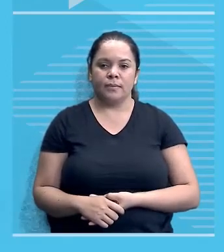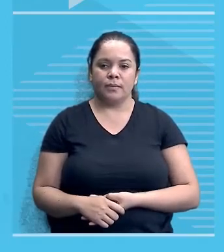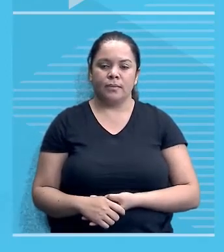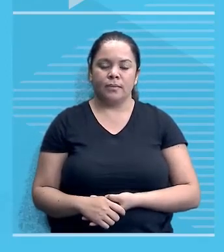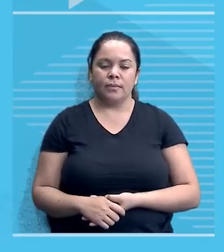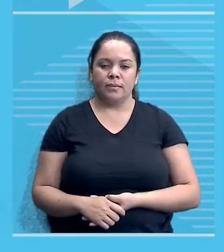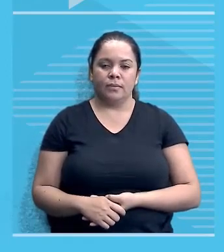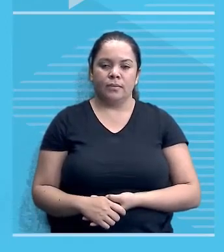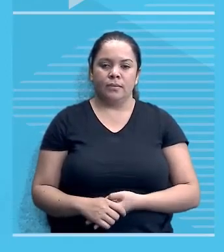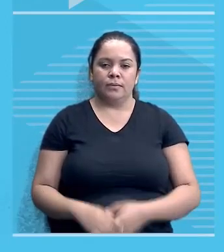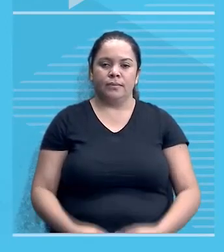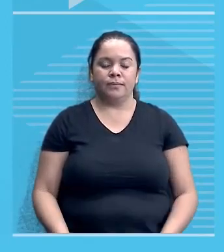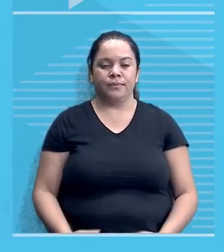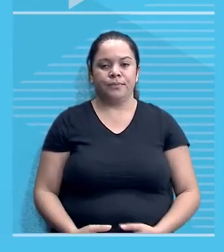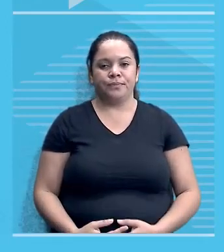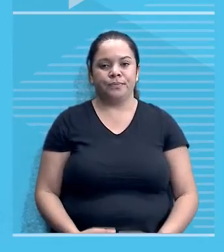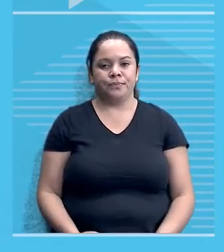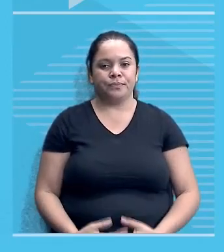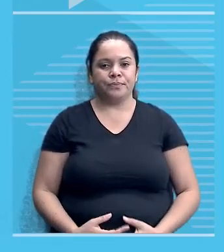E aí gente